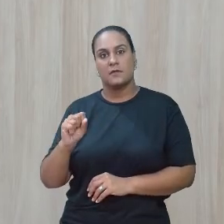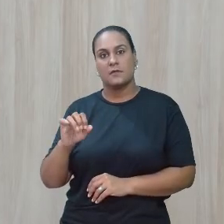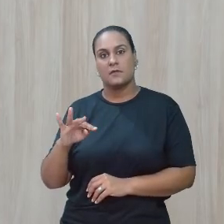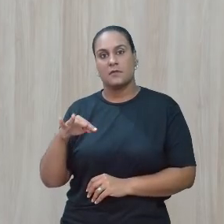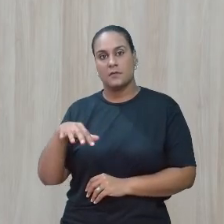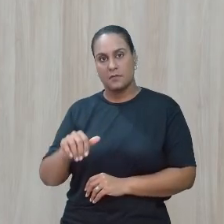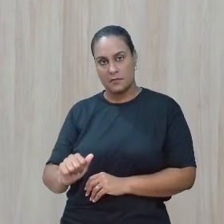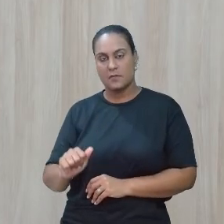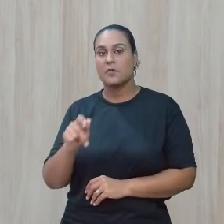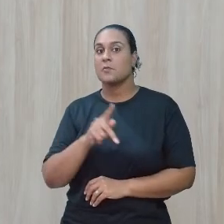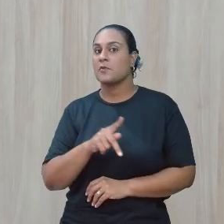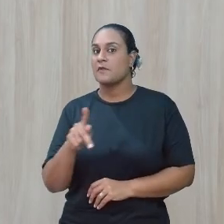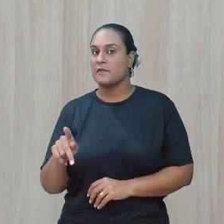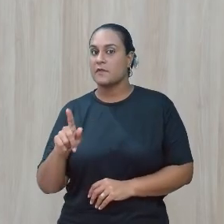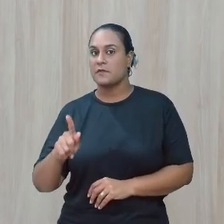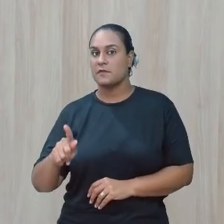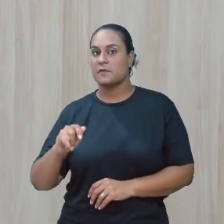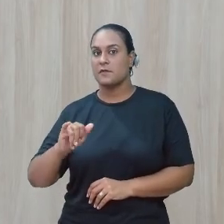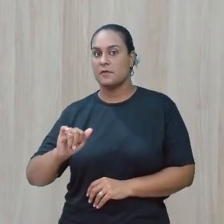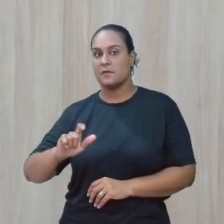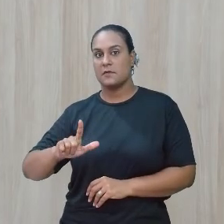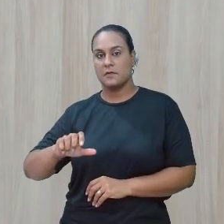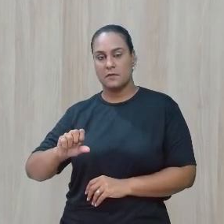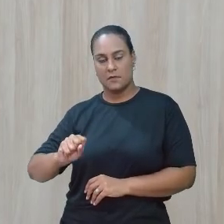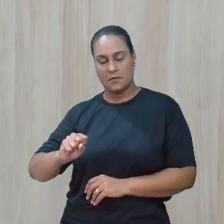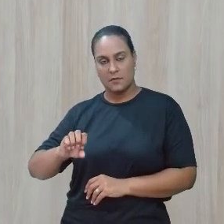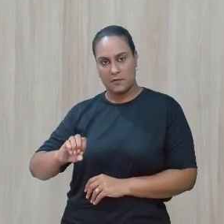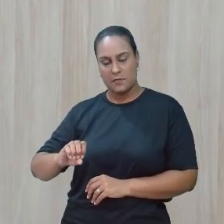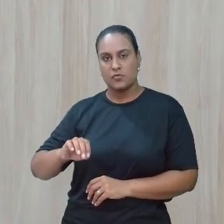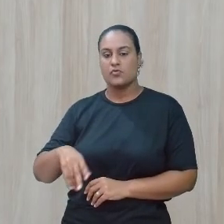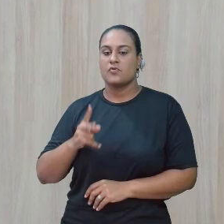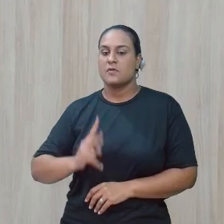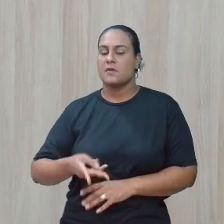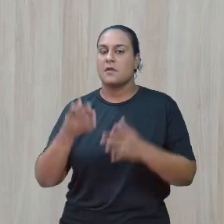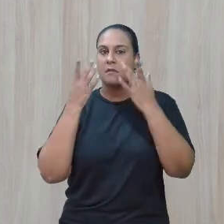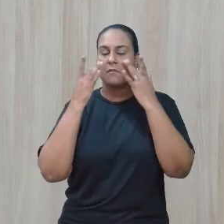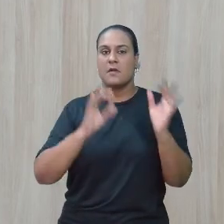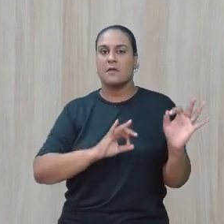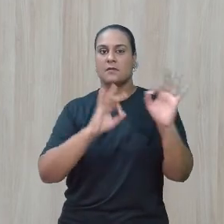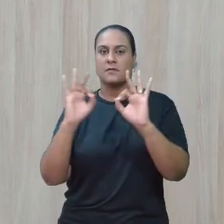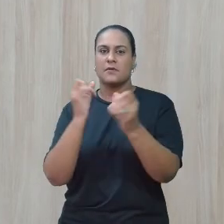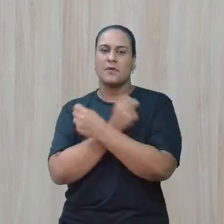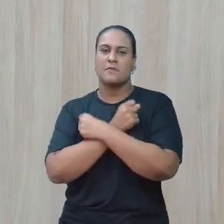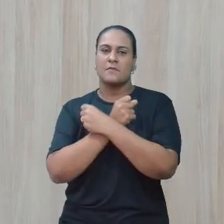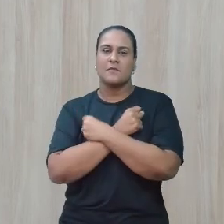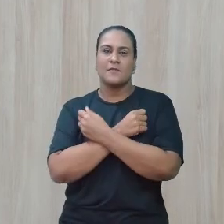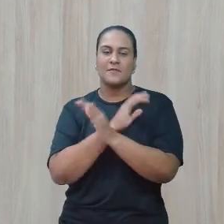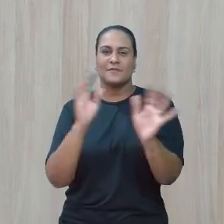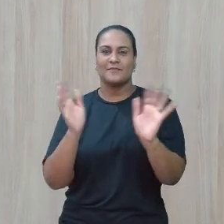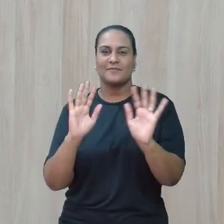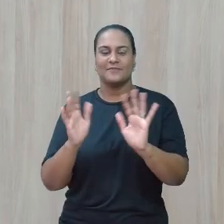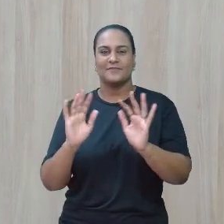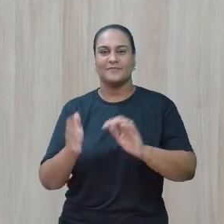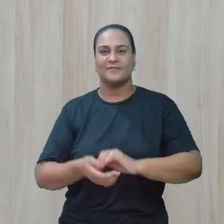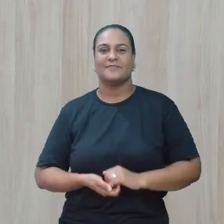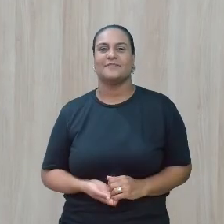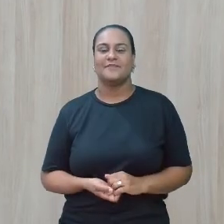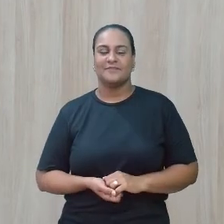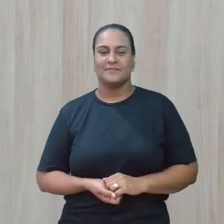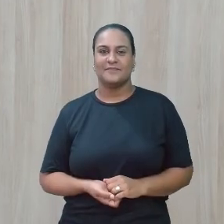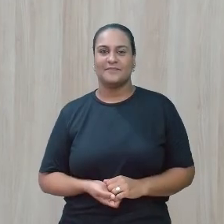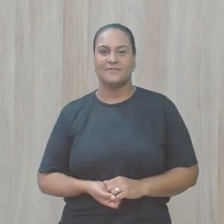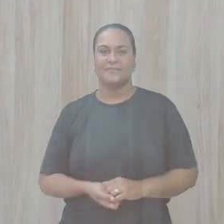mãe do professor Gilson, que está sempre aqui nos assistindo. E um forte abraço a todos e até a próxima aula. Tchau, tchau.